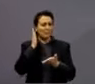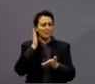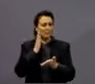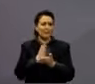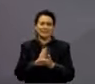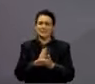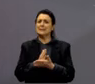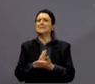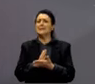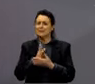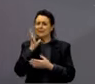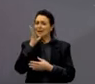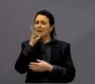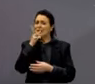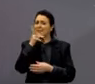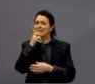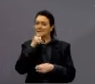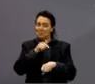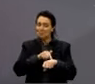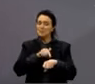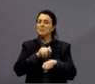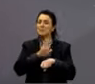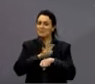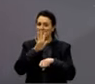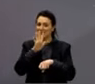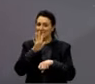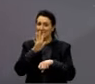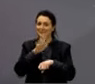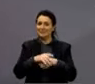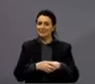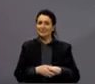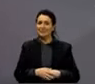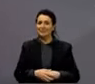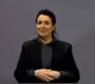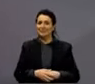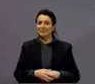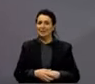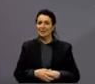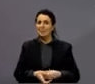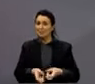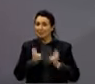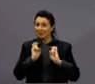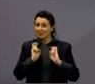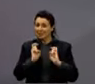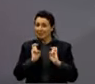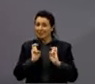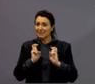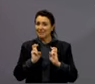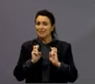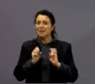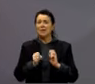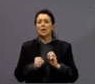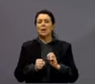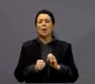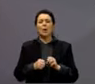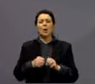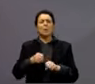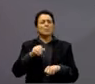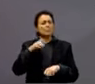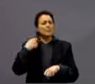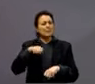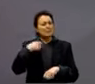assim. Aqui já foi dissolvido. Então, para vocês verem, quanto mais